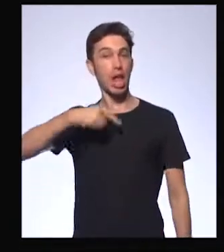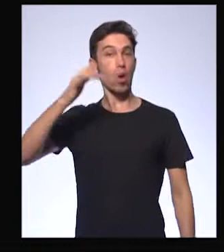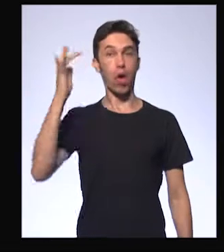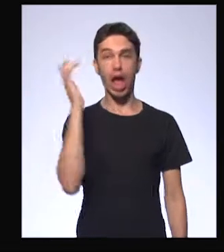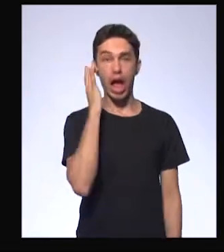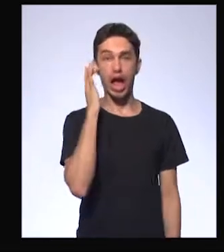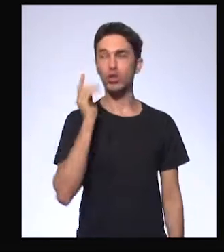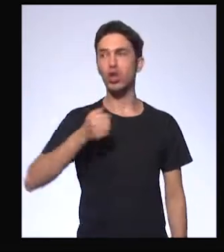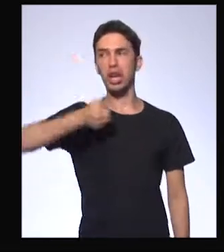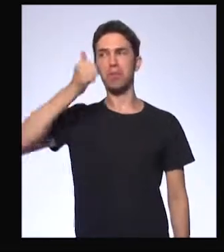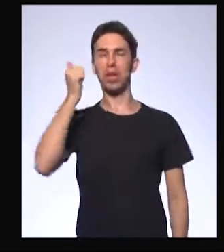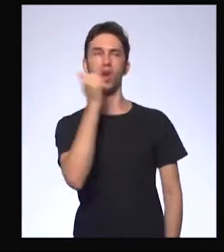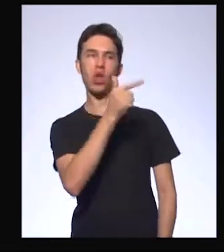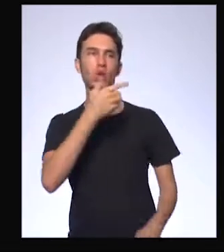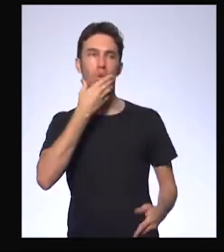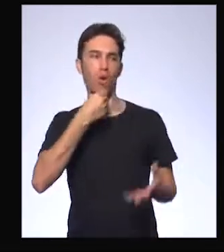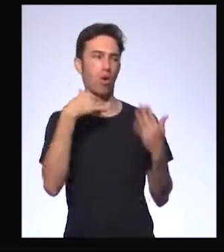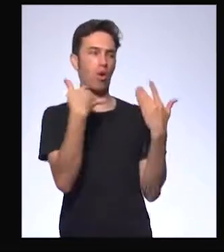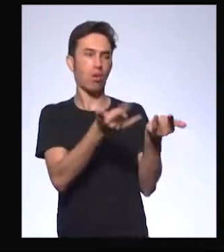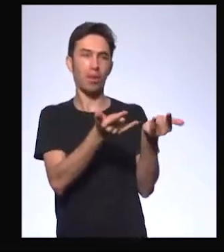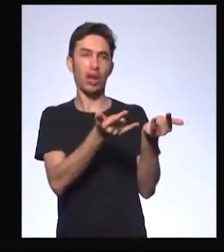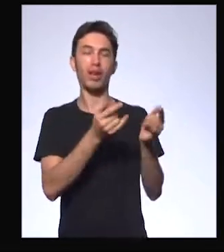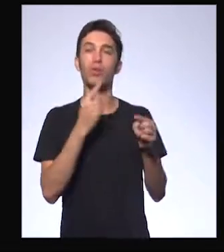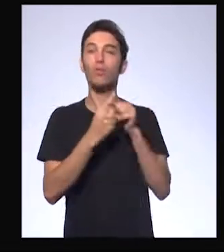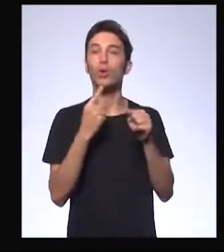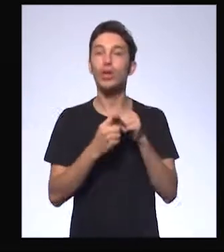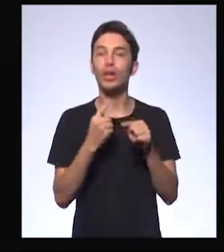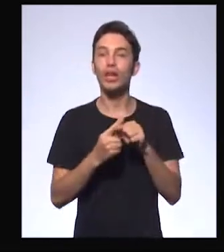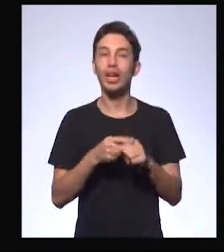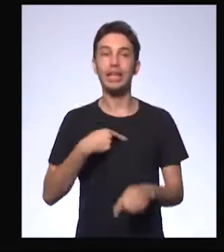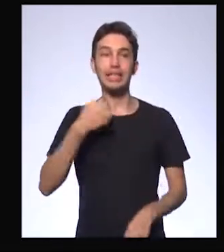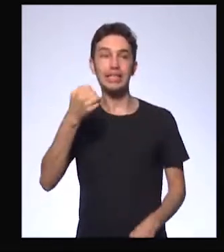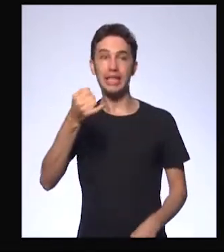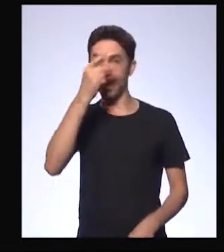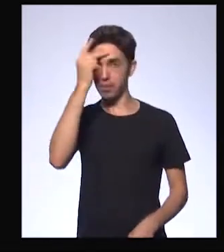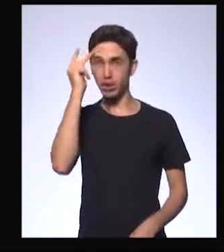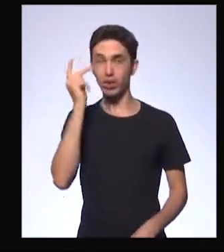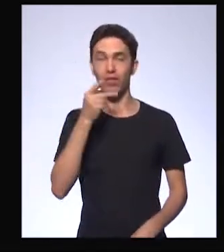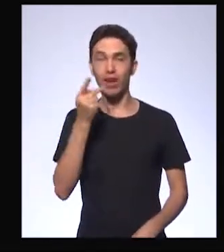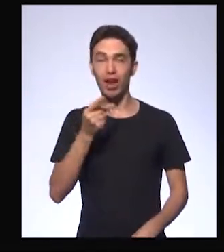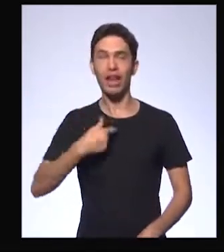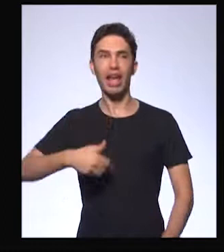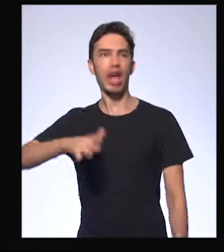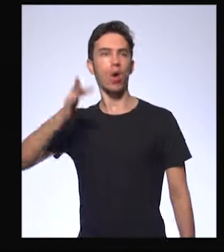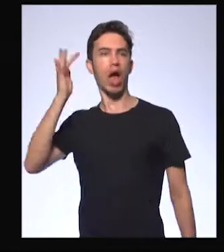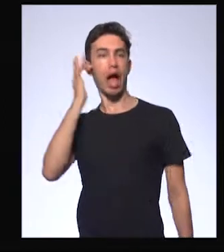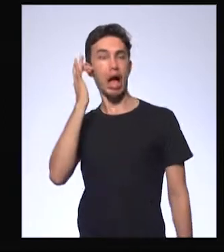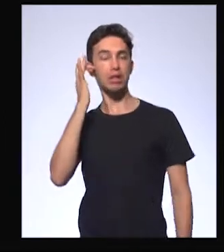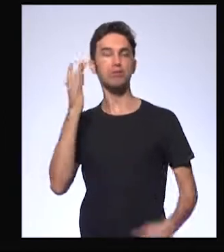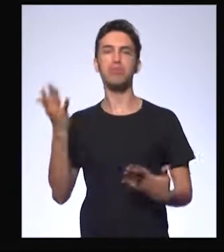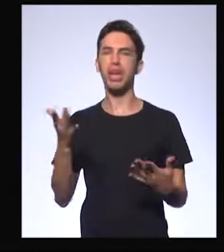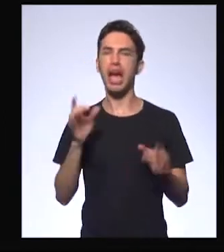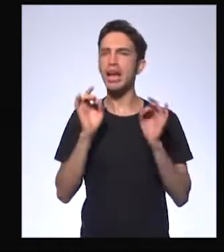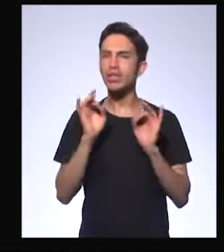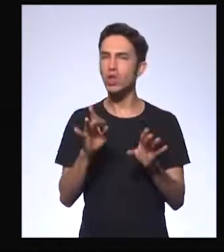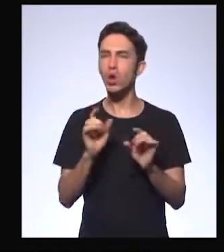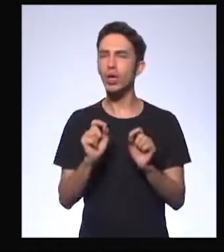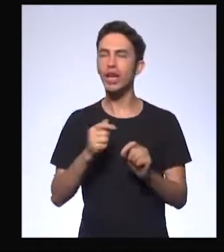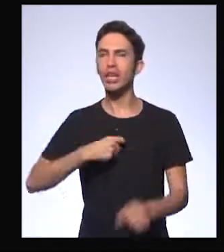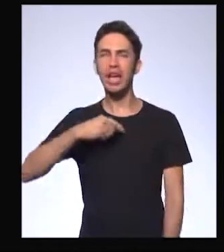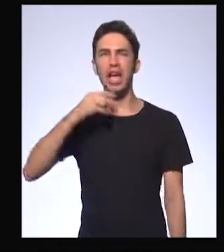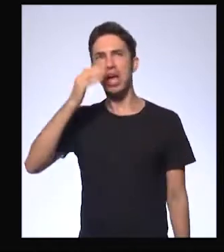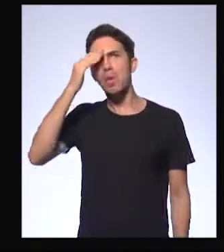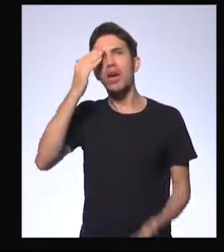ele melhor que o Homem-Aranha. Isso porque, quando a pessoa diz que ela acha, quer dizer apenas que é o que